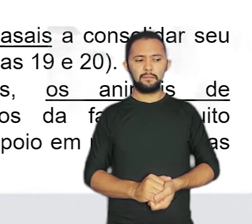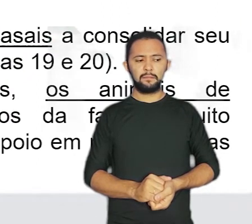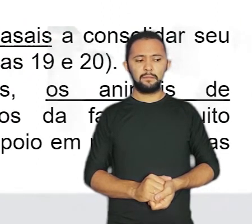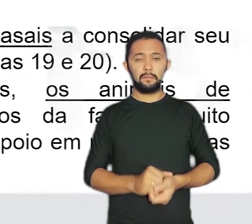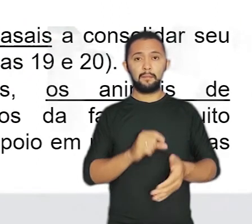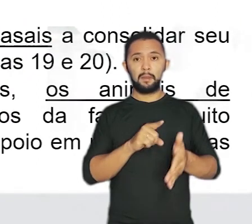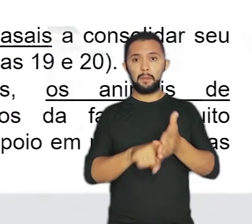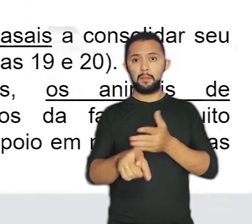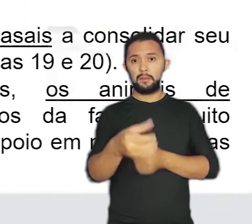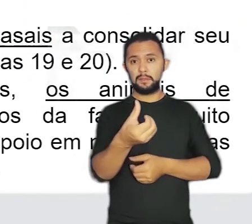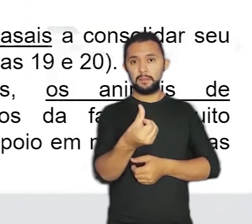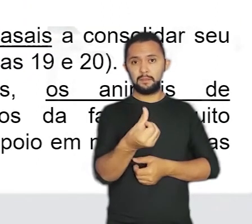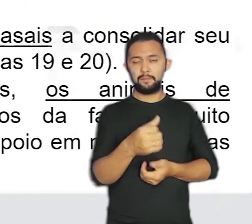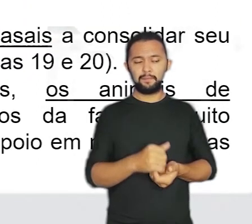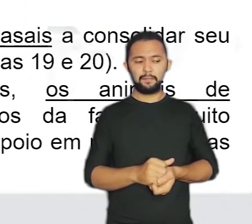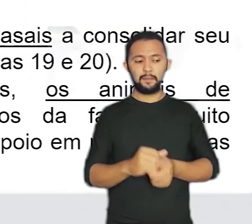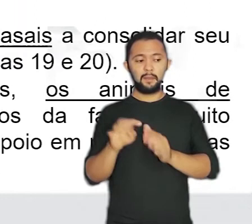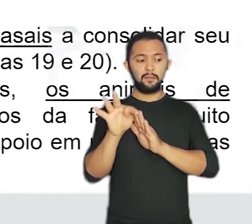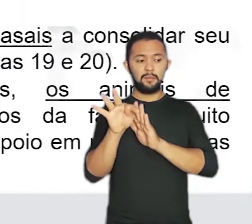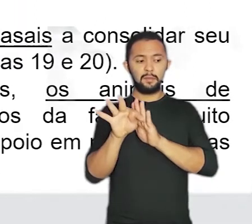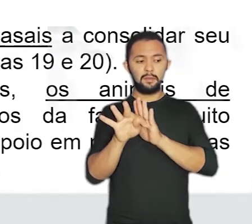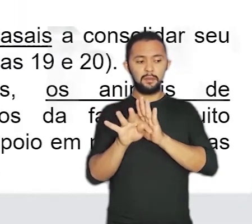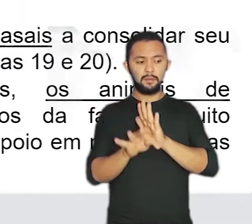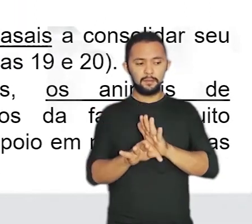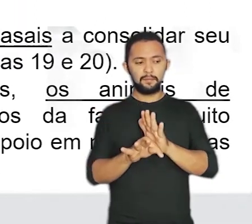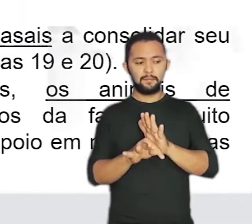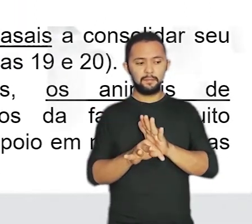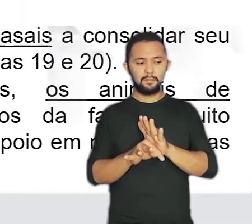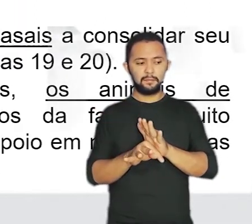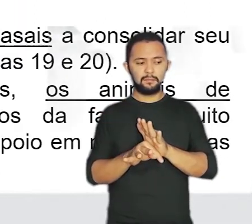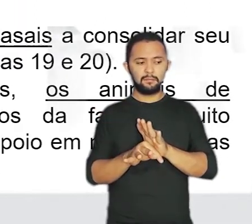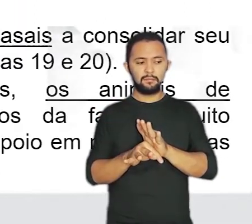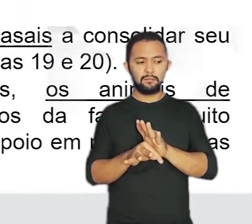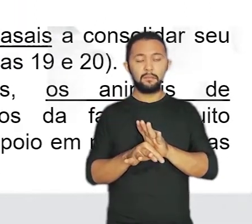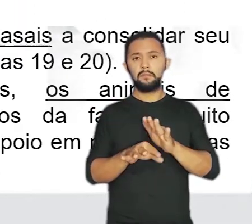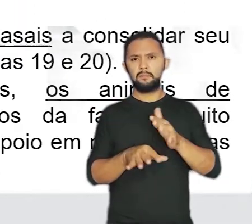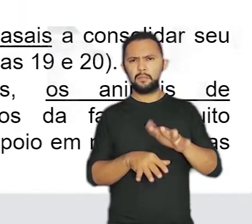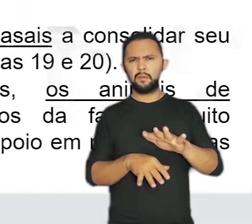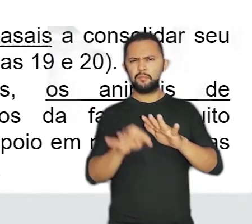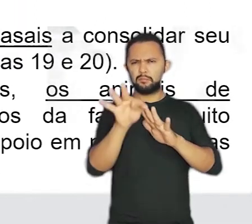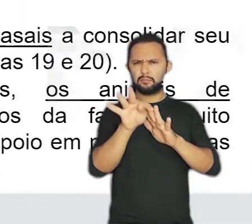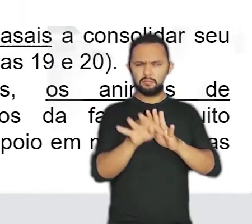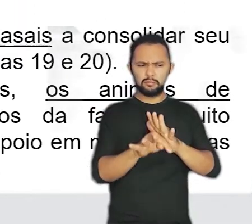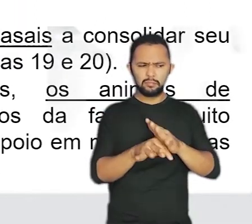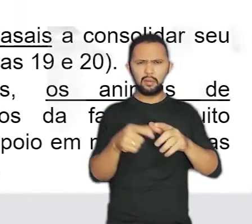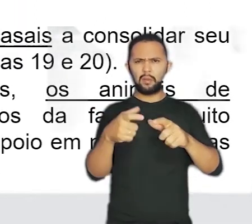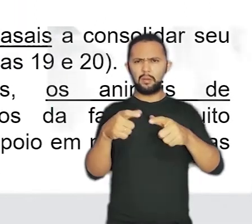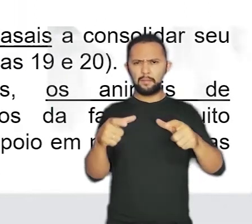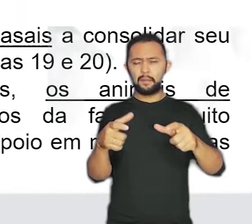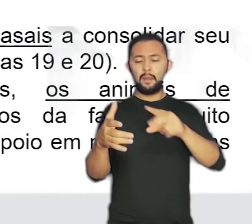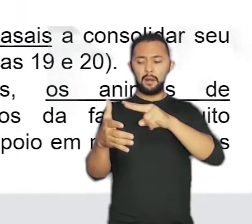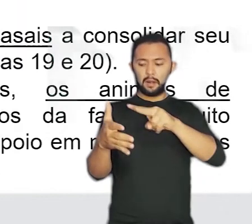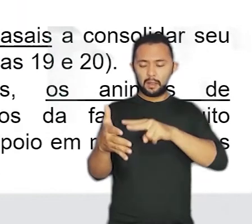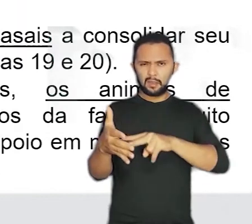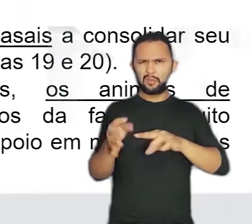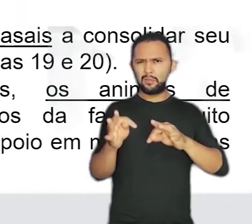questão de número 6. Tem o texto 3 para responder a questão. É um texto aí mais ou menos grande, tá? Não vamos ler para não perder